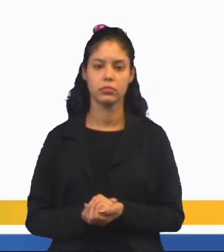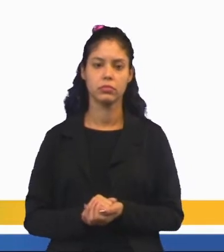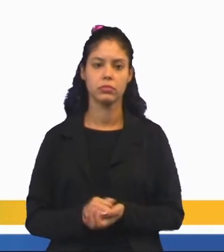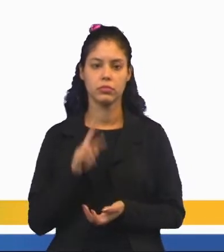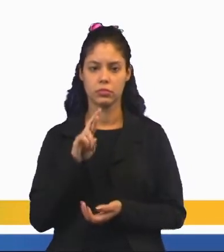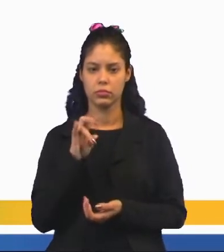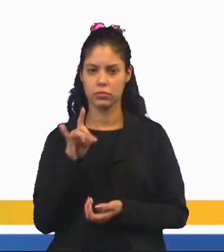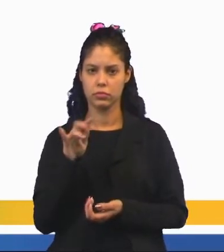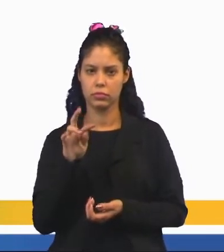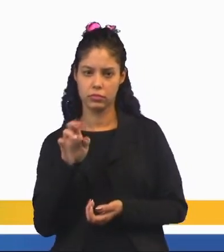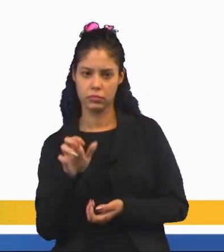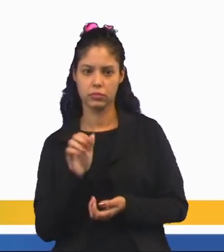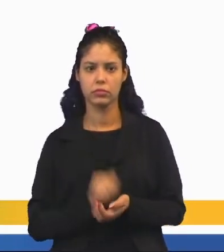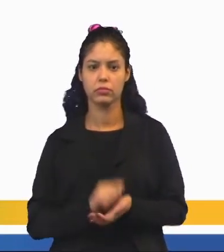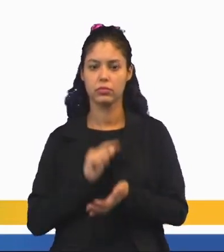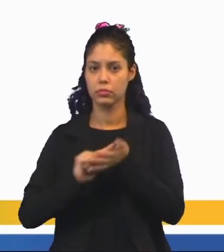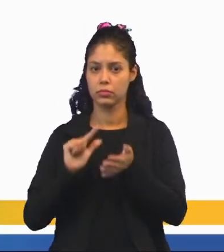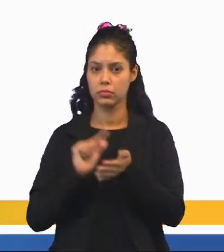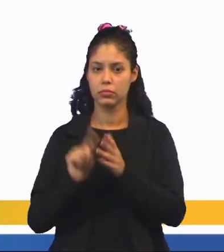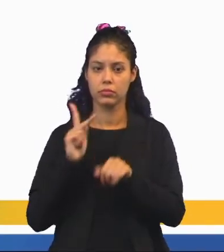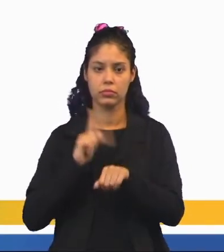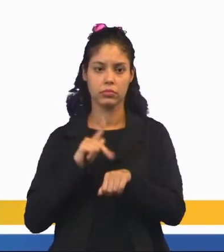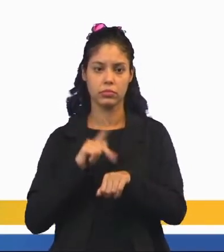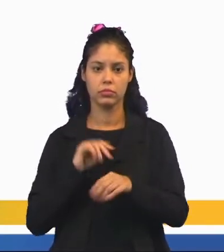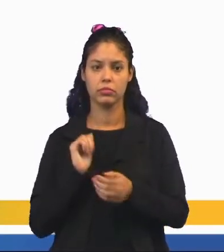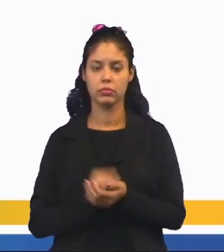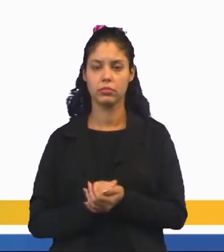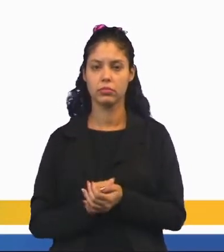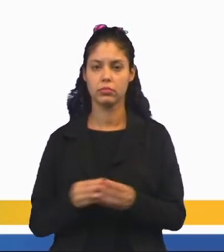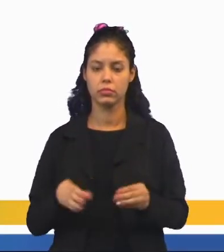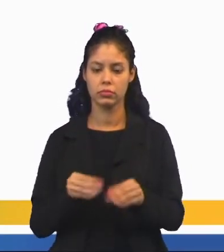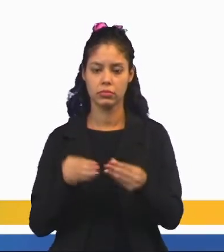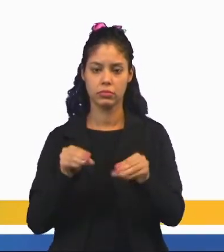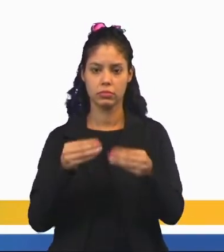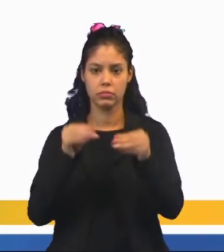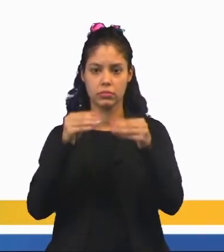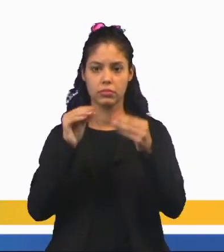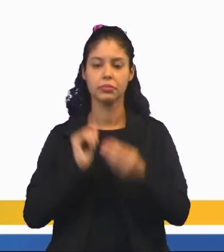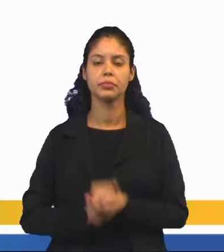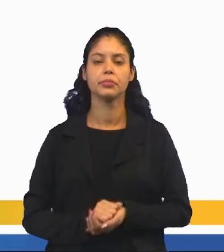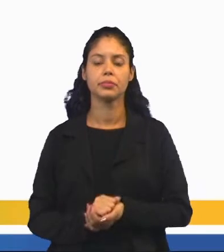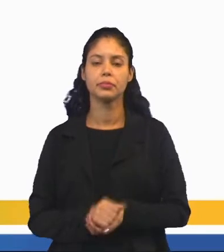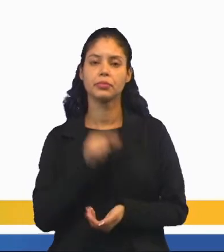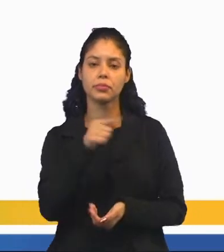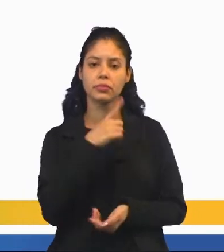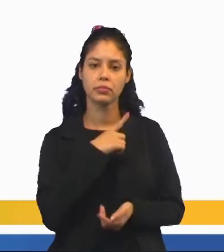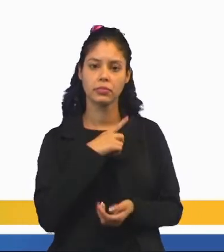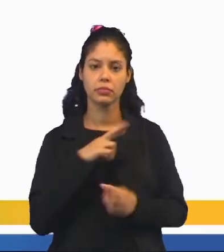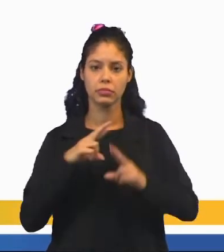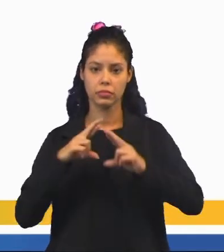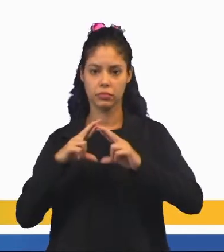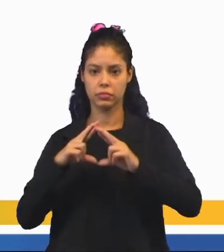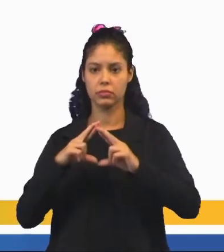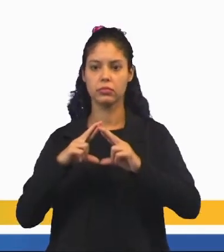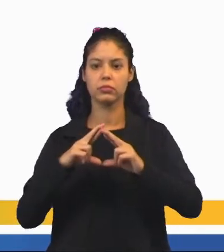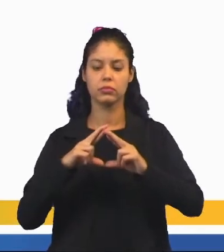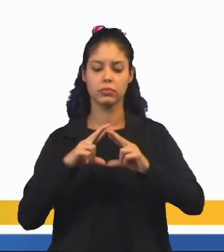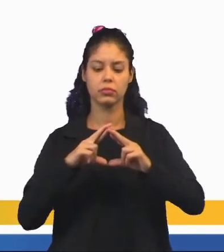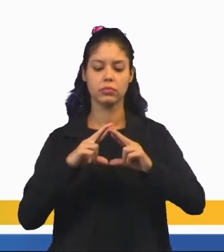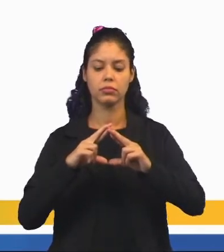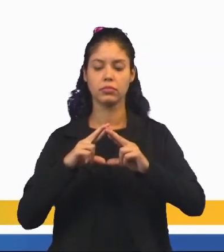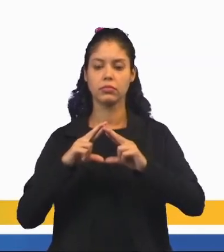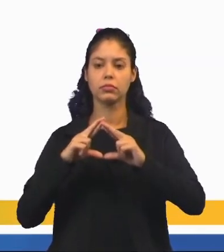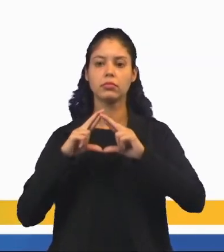compostagem, etiquetas resistentes, limpezas de vidro, artesanato. E aqui nós temos o símbolo da reciclagem,